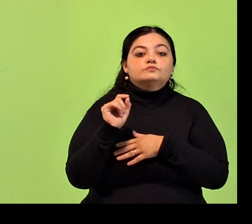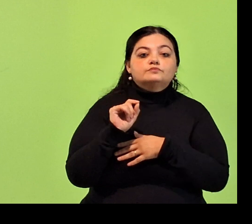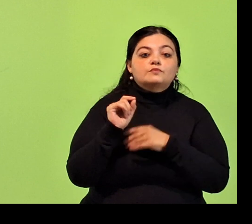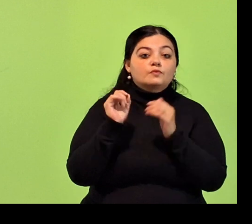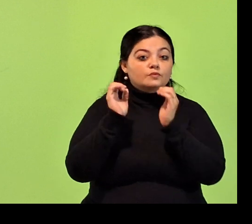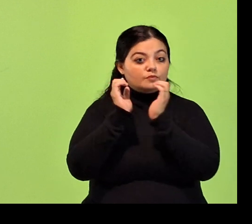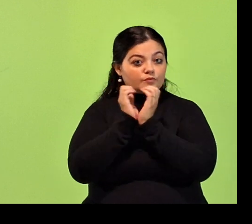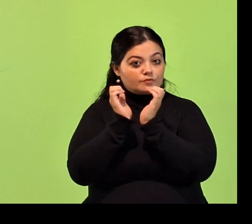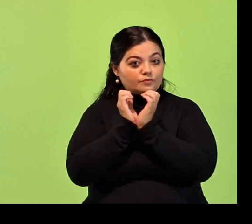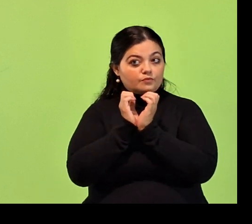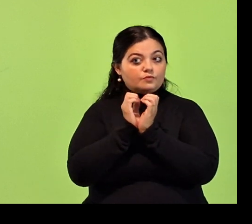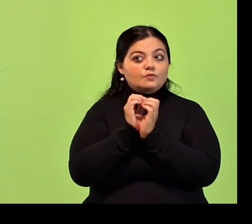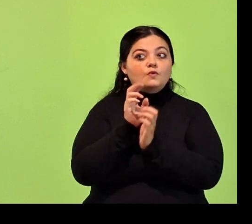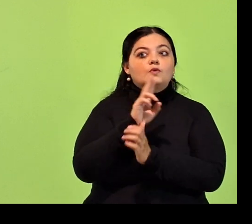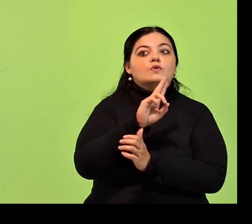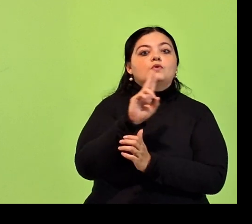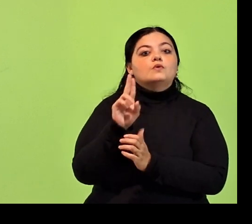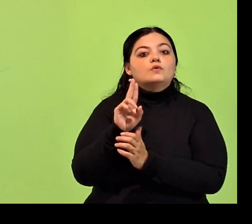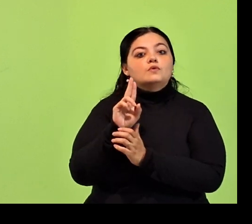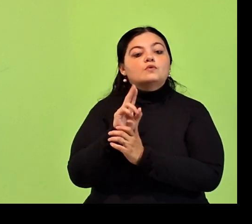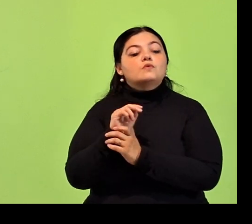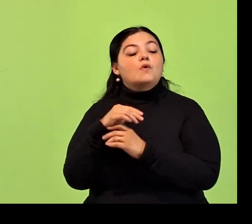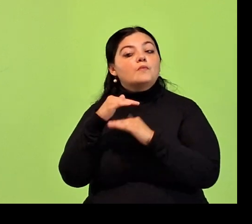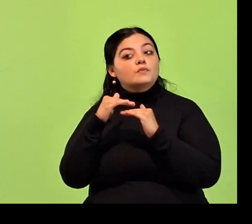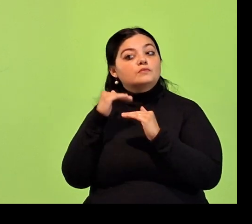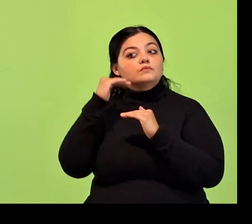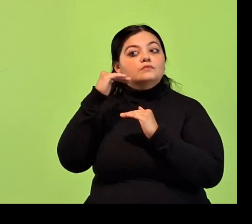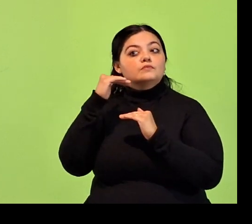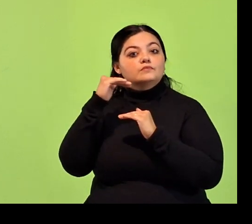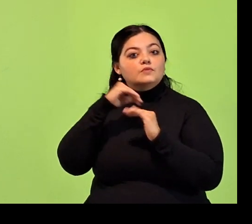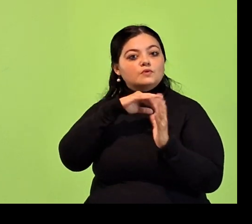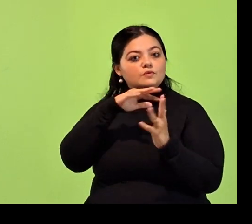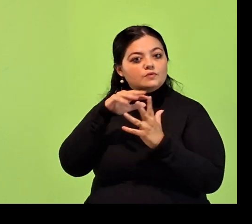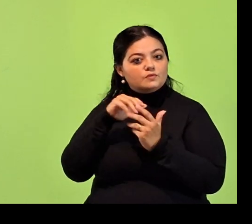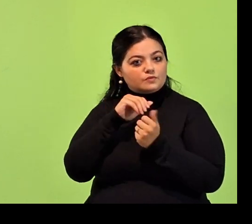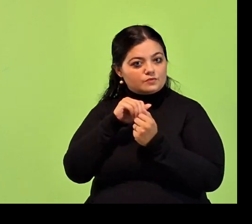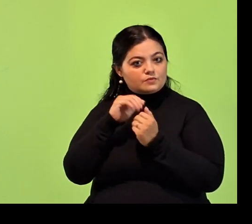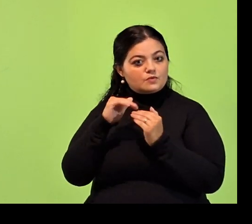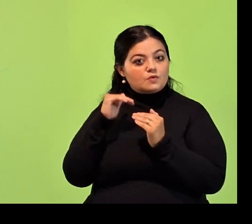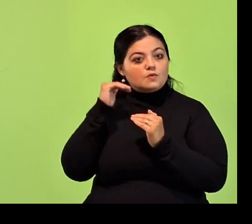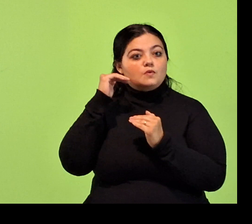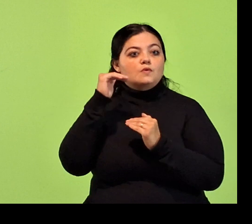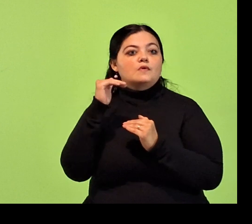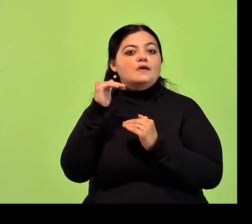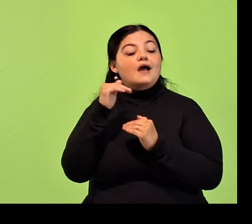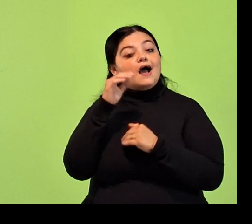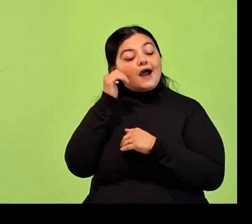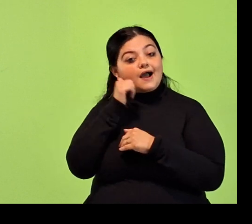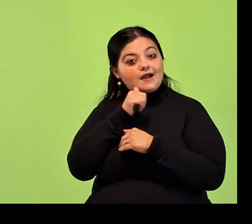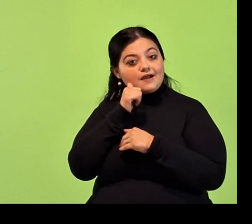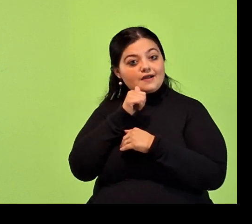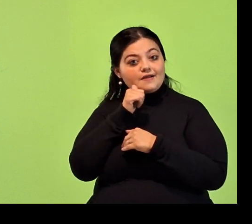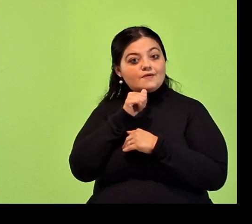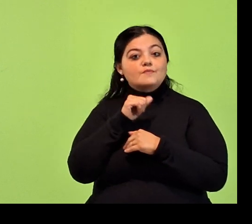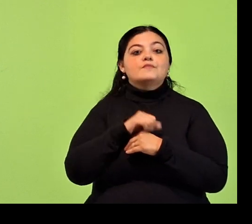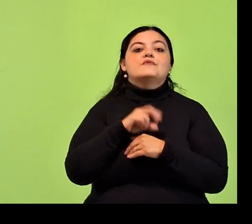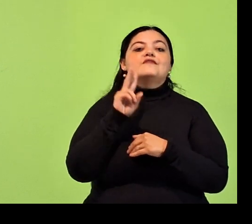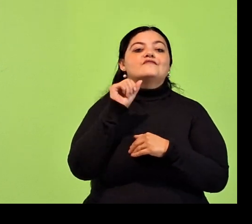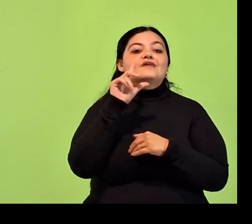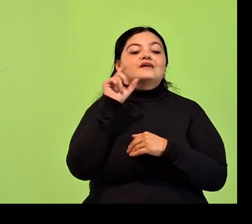grupo conhecido como Lineamento Universal Superior, o LUS. Valentina é um dos casos